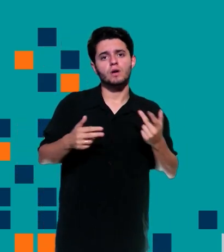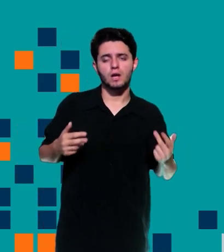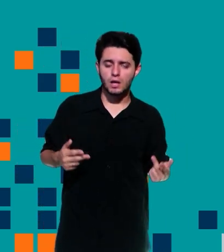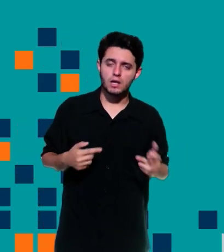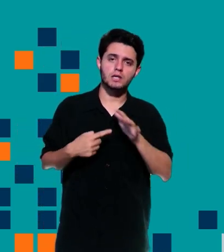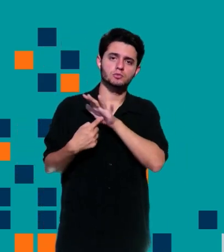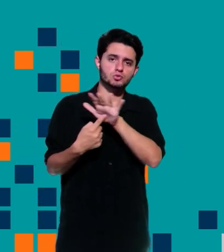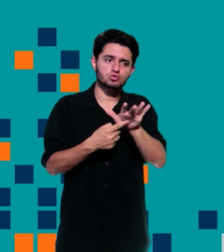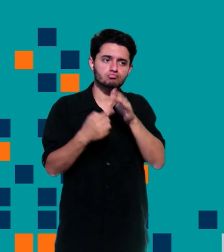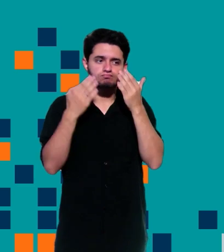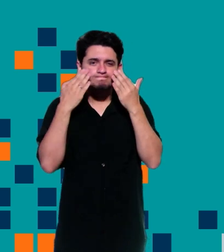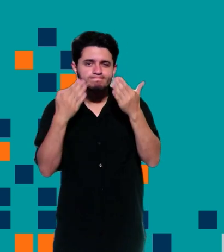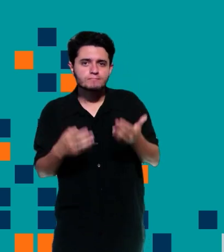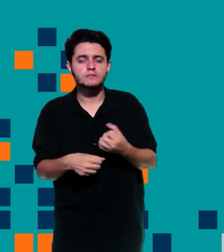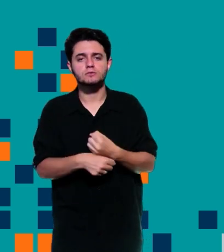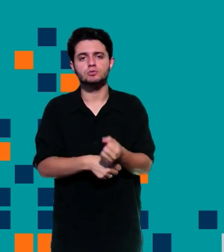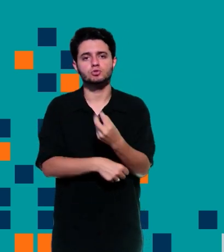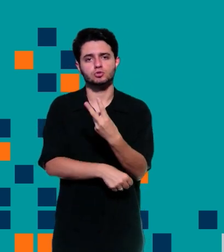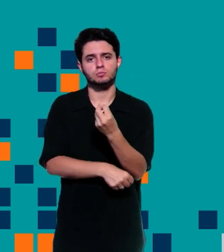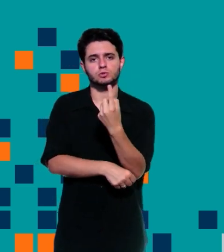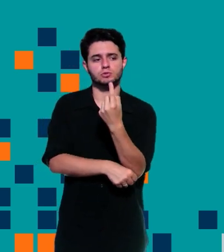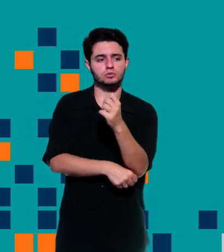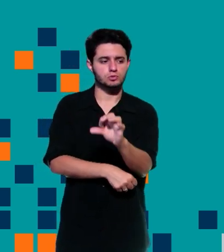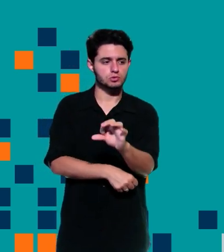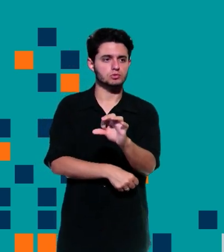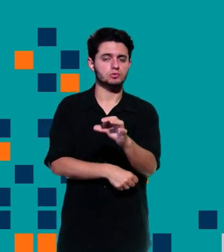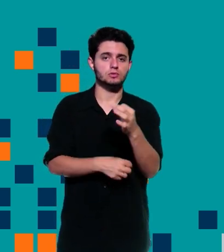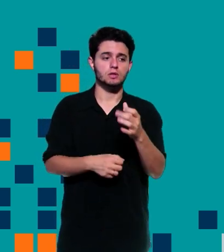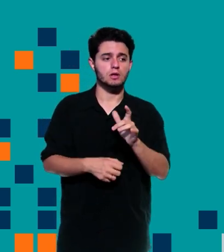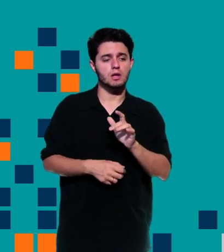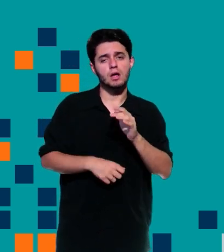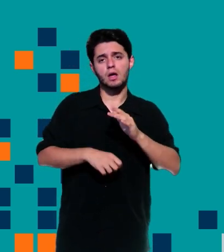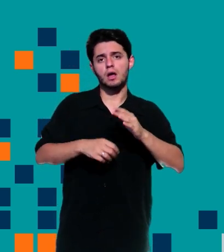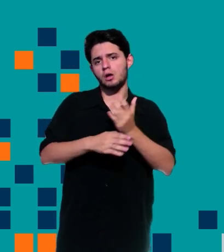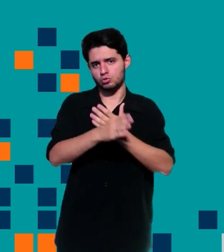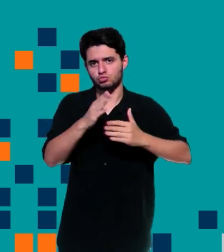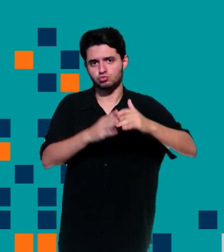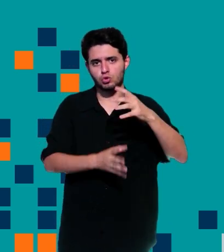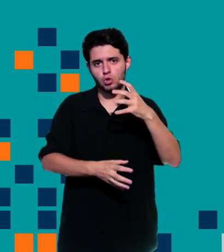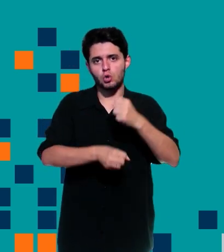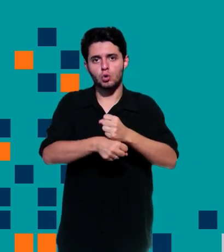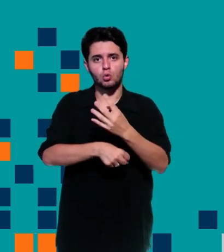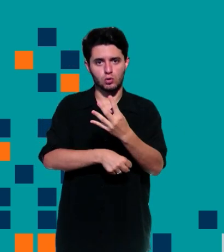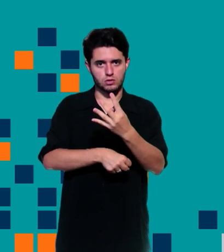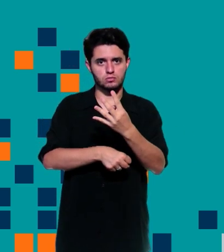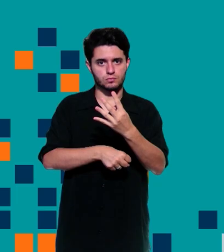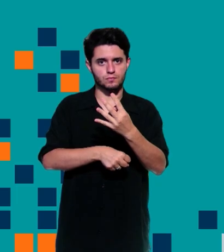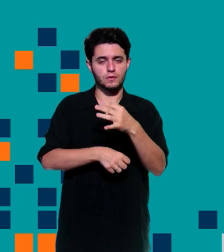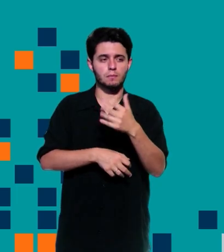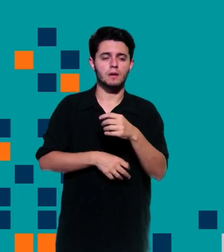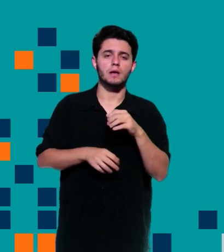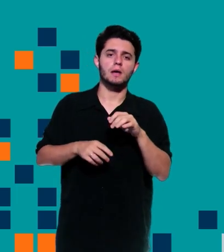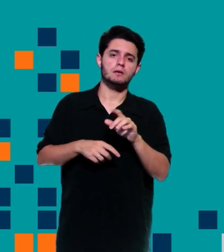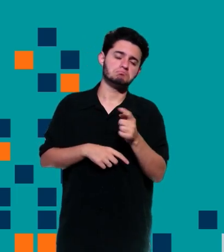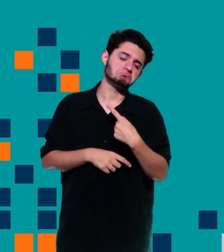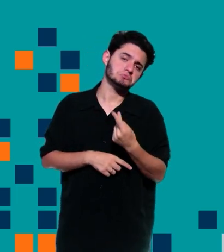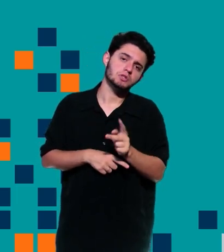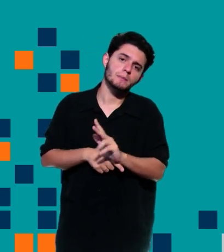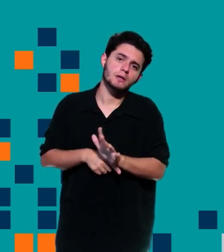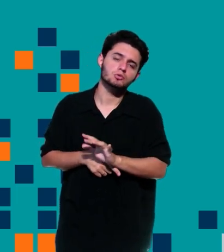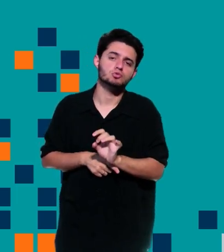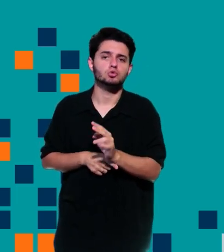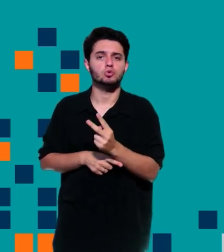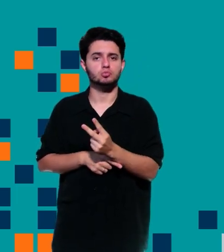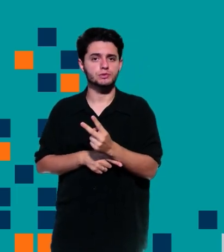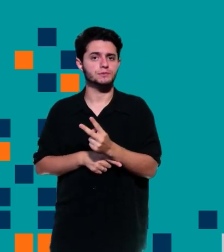em 2019, e isso virou 4 exposições sequenciais, e a gente apresenta um pouquinho aqui, mas é